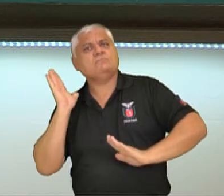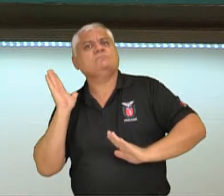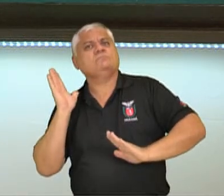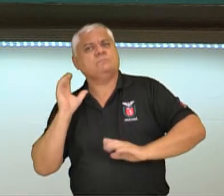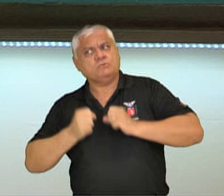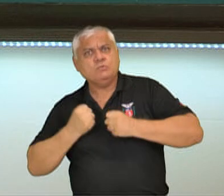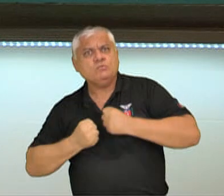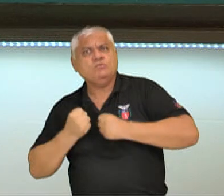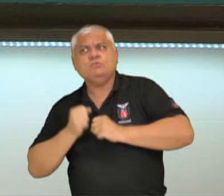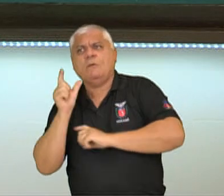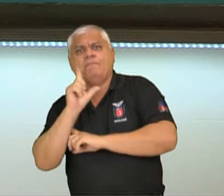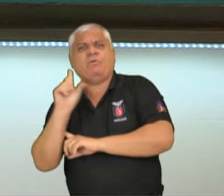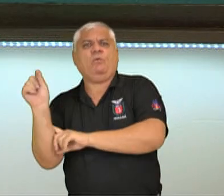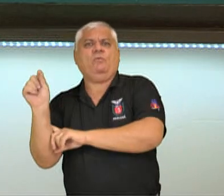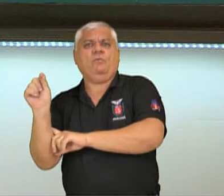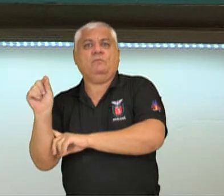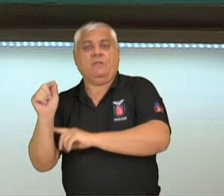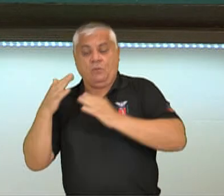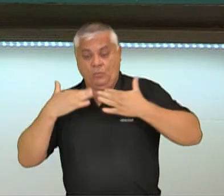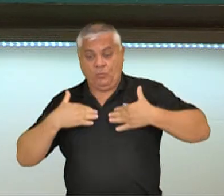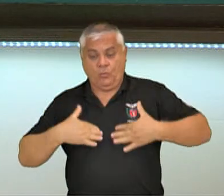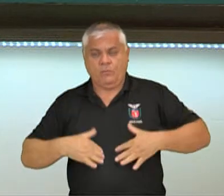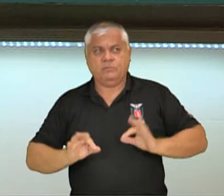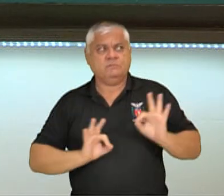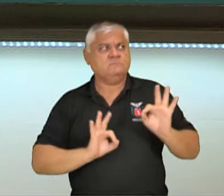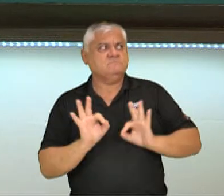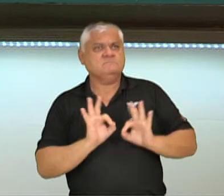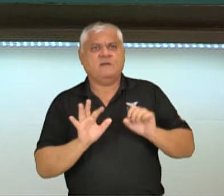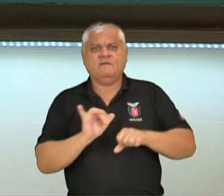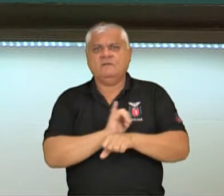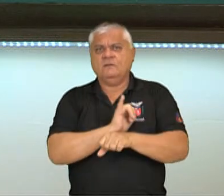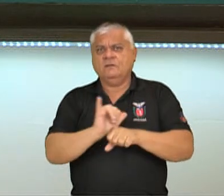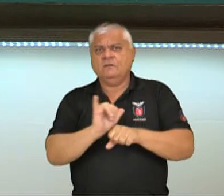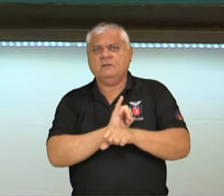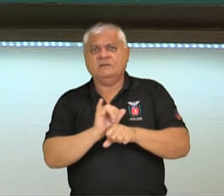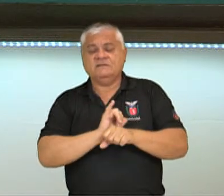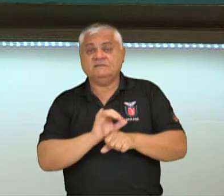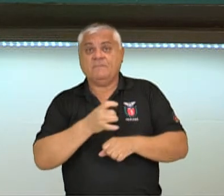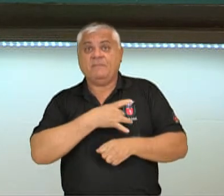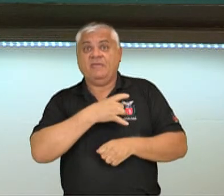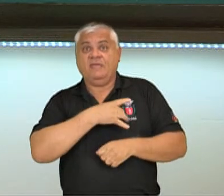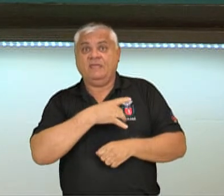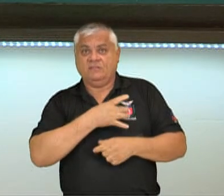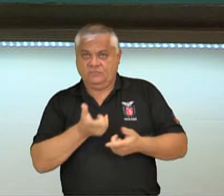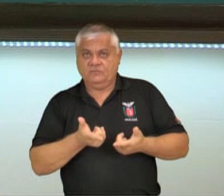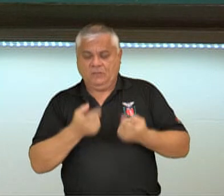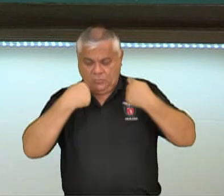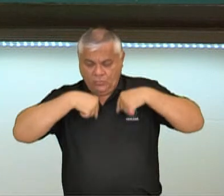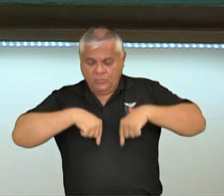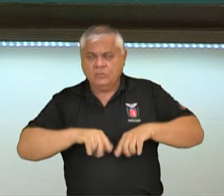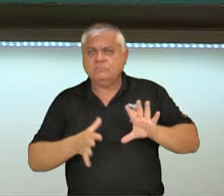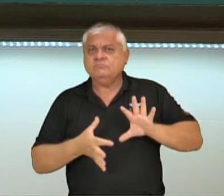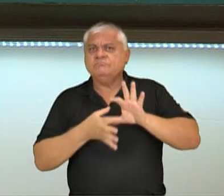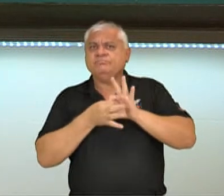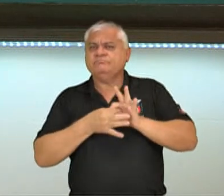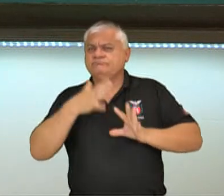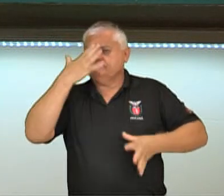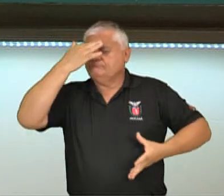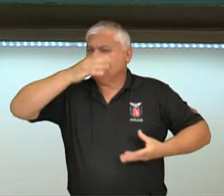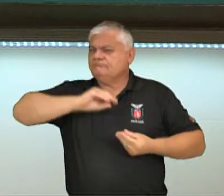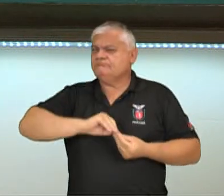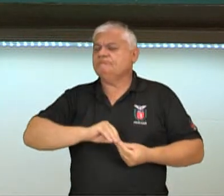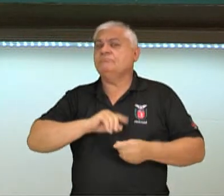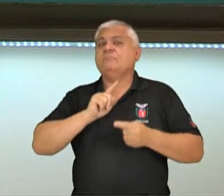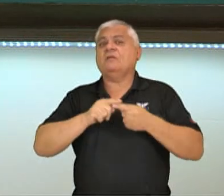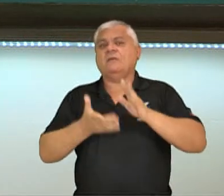né? Então, o corpo se prepara. Quando você começa a sentir medo, o teu corpo já começa a se